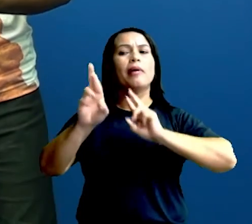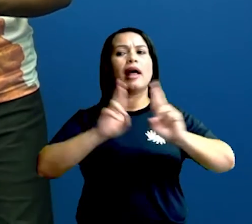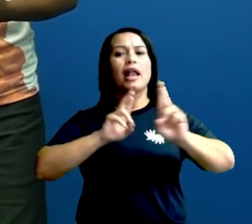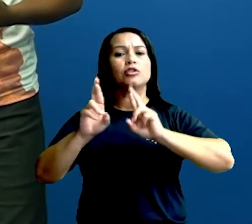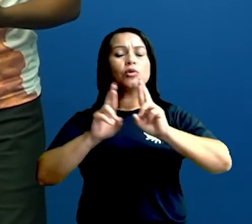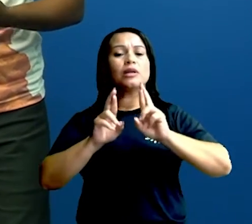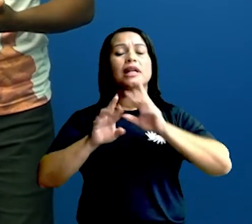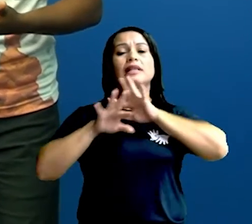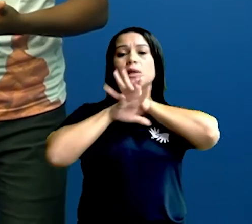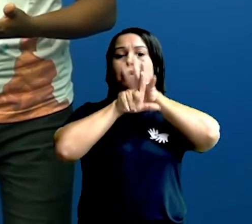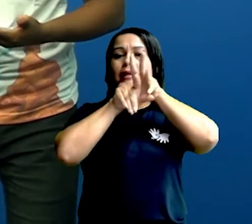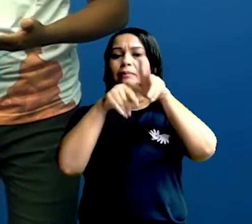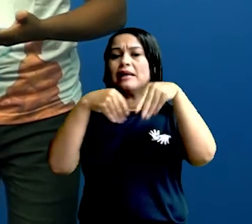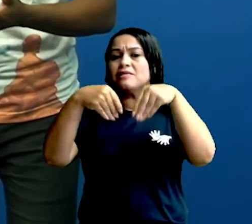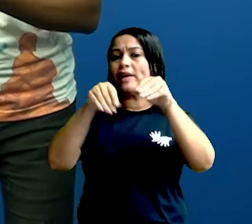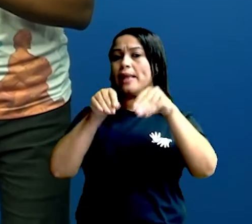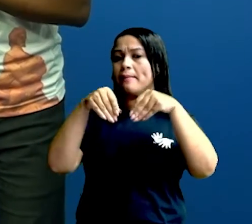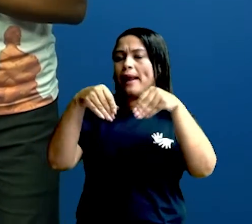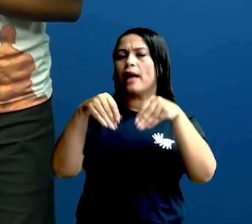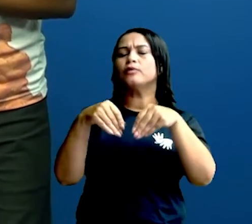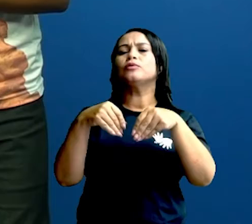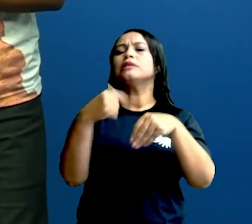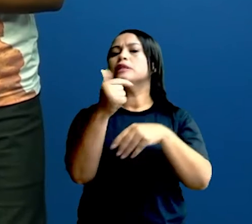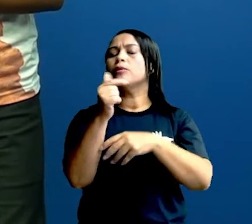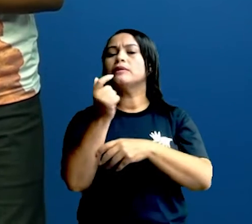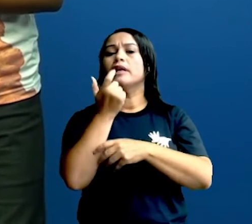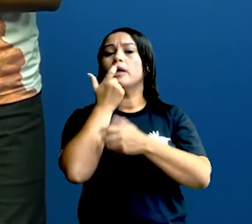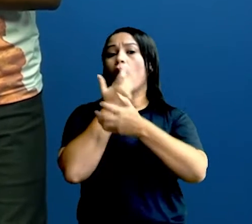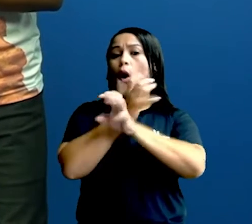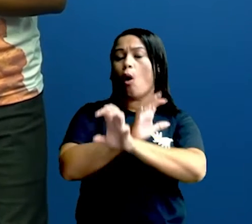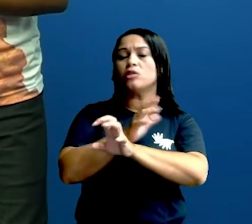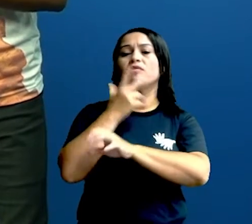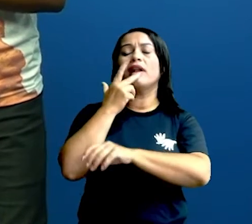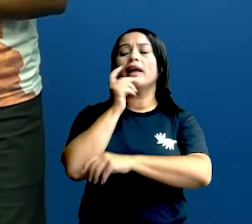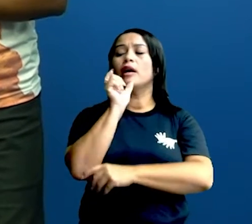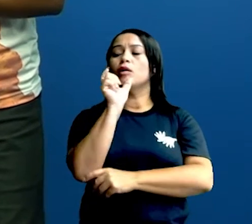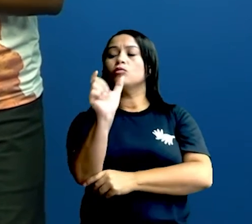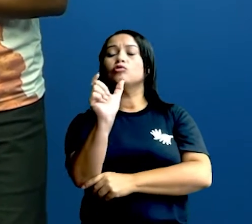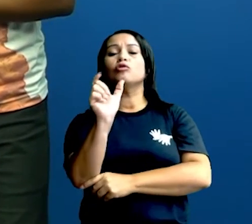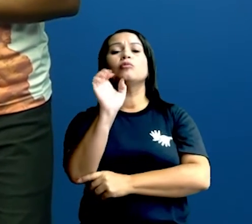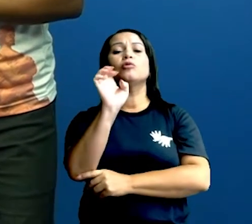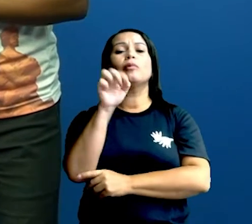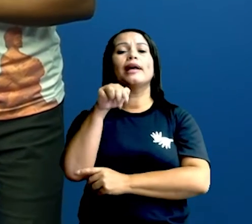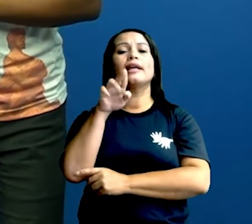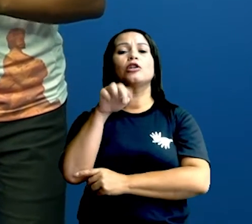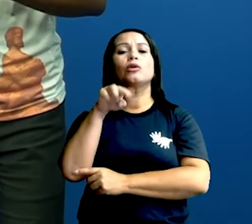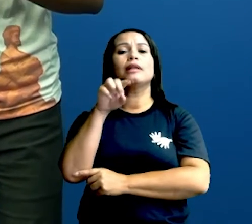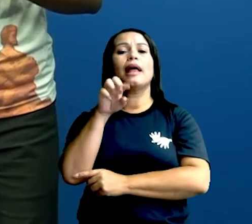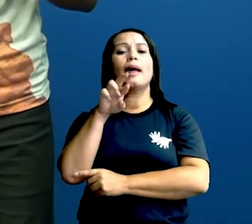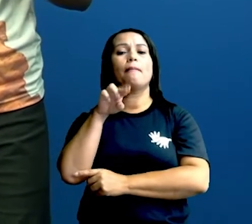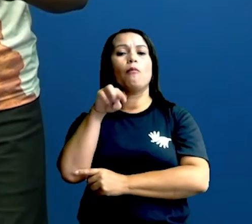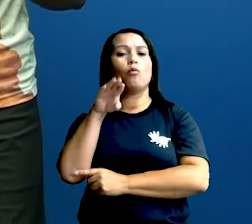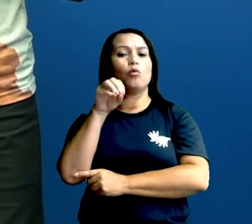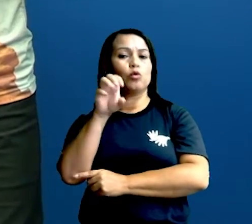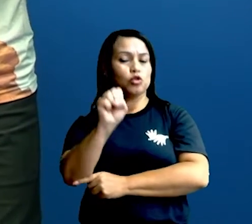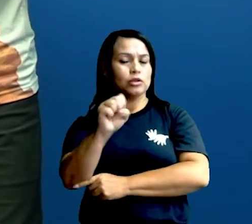aos animais invertebrados. E falaremos hoje sobre os equinodermos, o